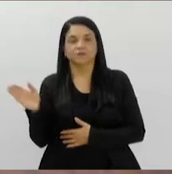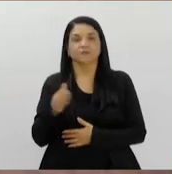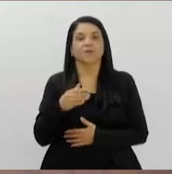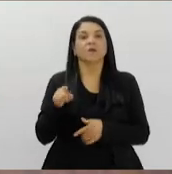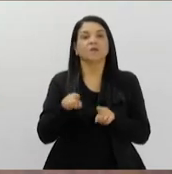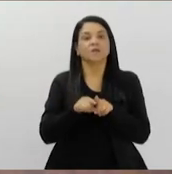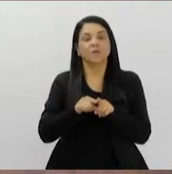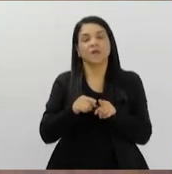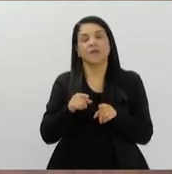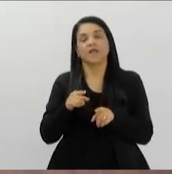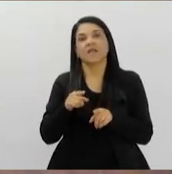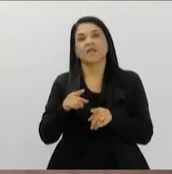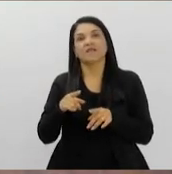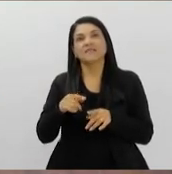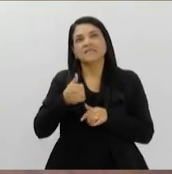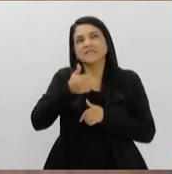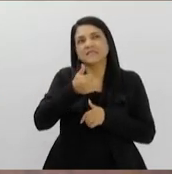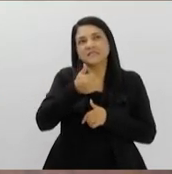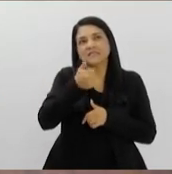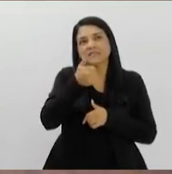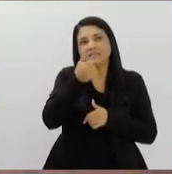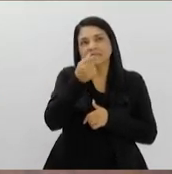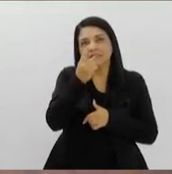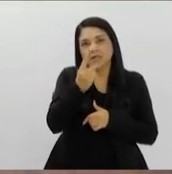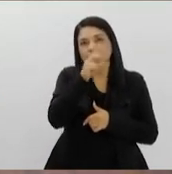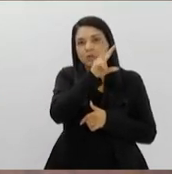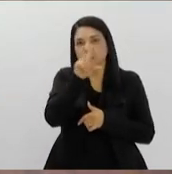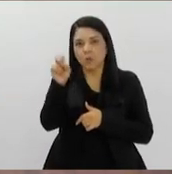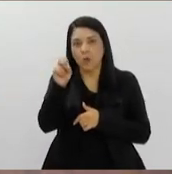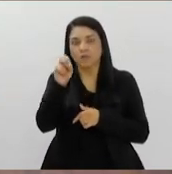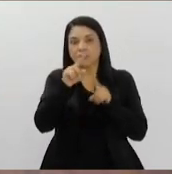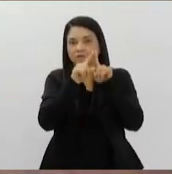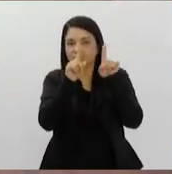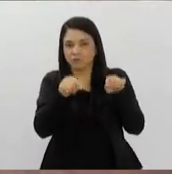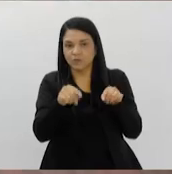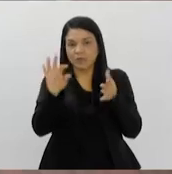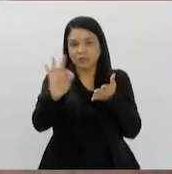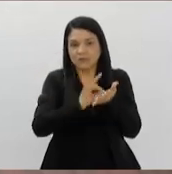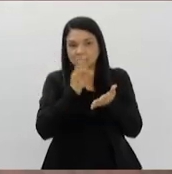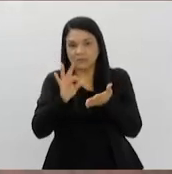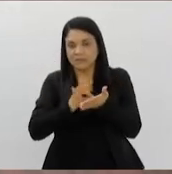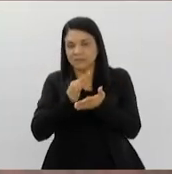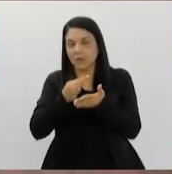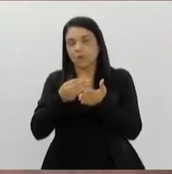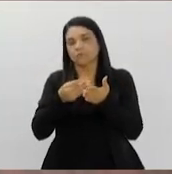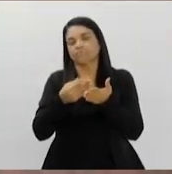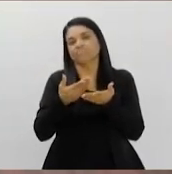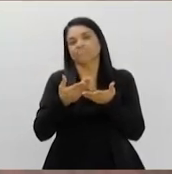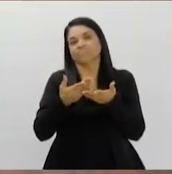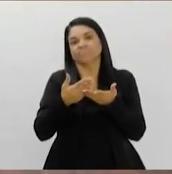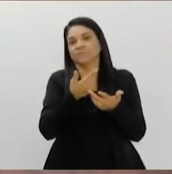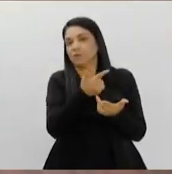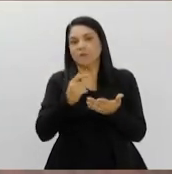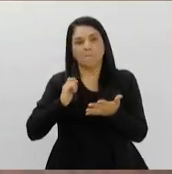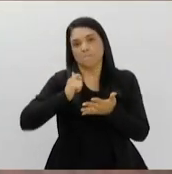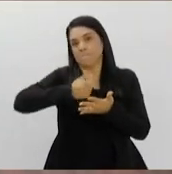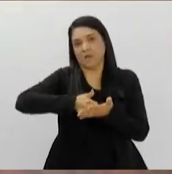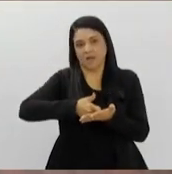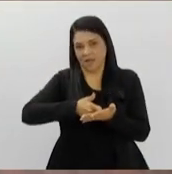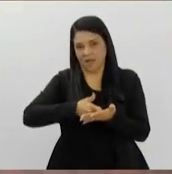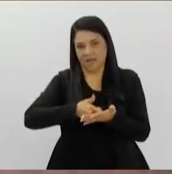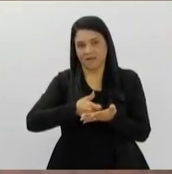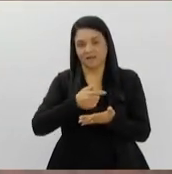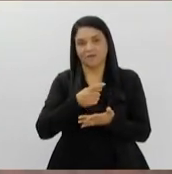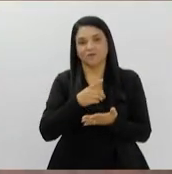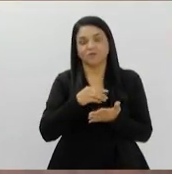que os 150 primeiros funcionários da casa vão ter as inscrições isentas para a corrida. E como eu sei que o senhor é corredor,